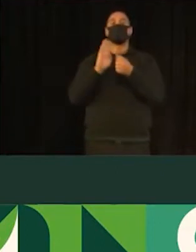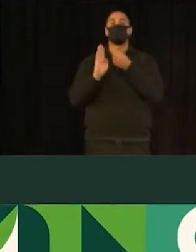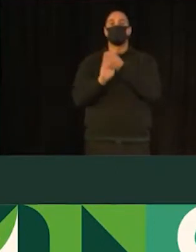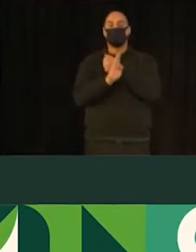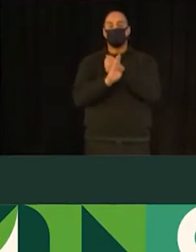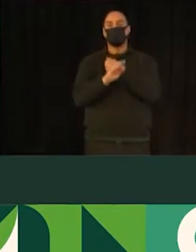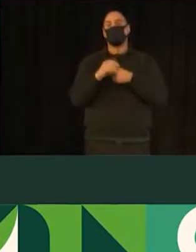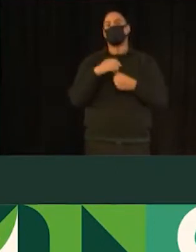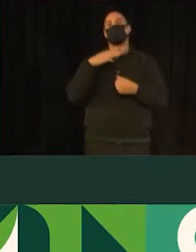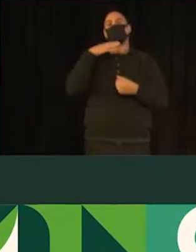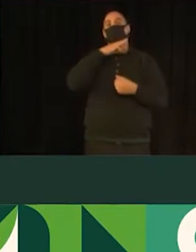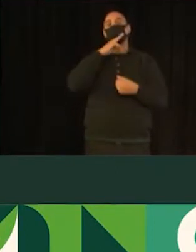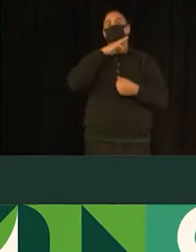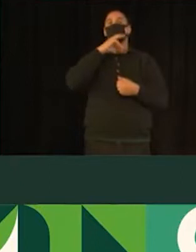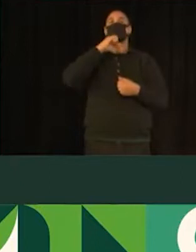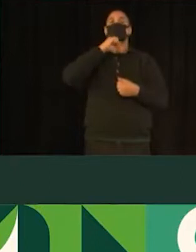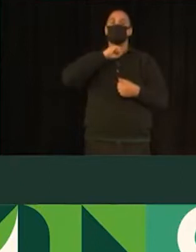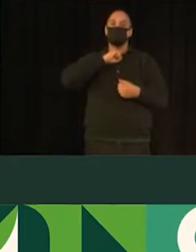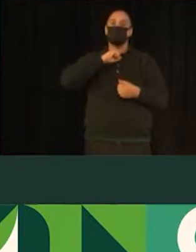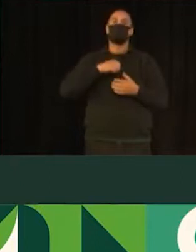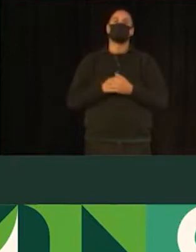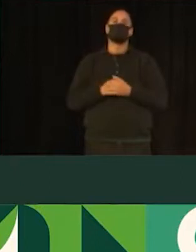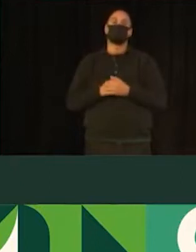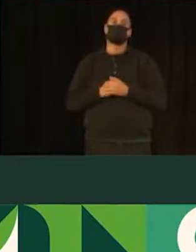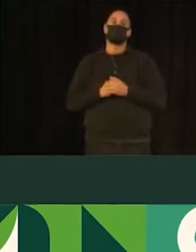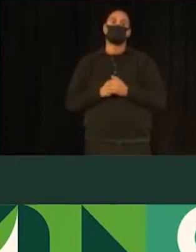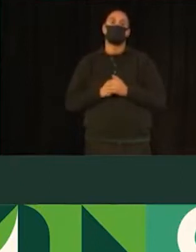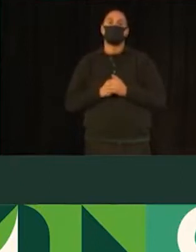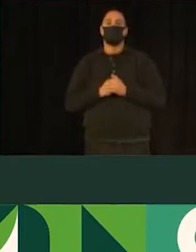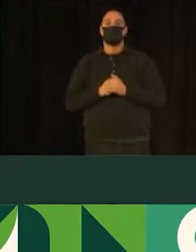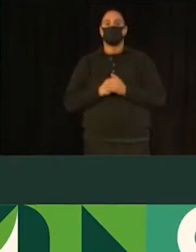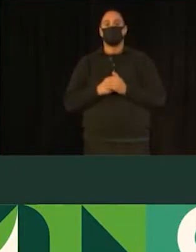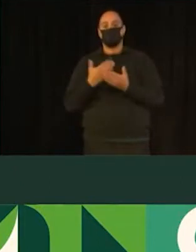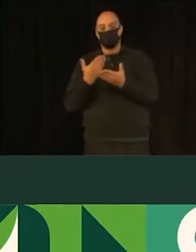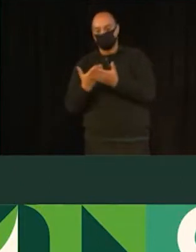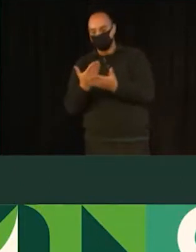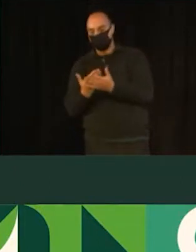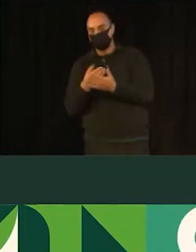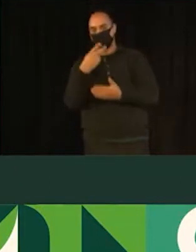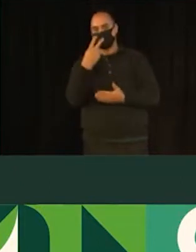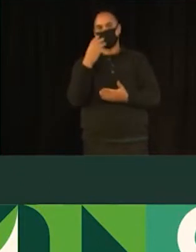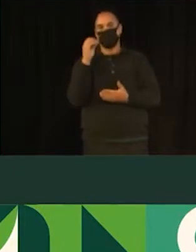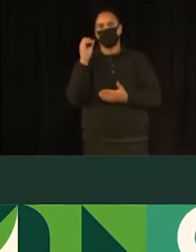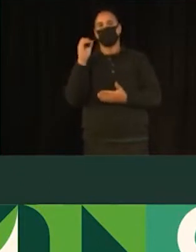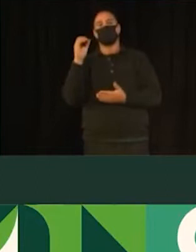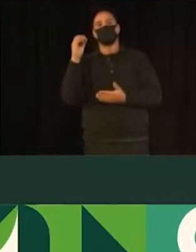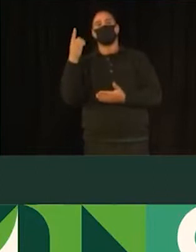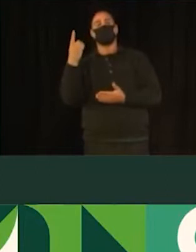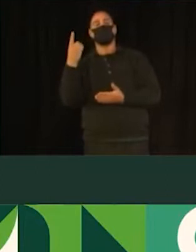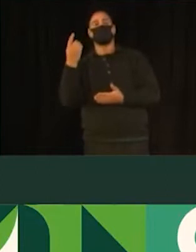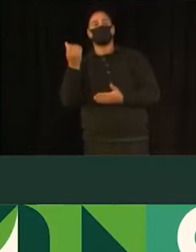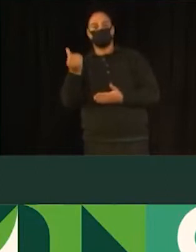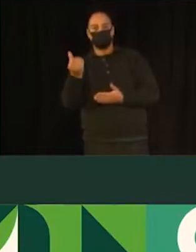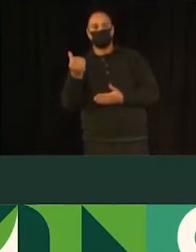Características lá de 2016, né? Um dos produtos de um dos contratos é todo o